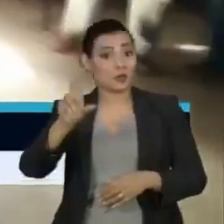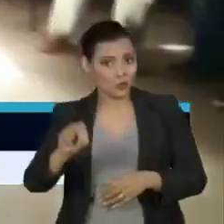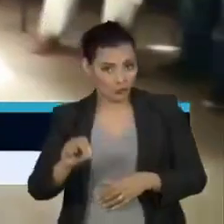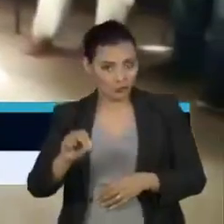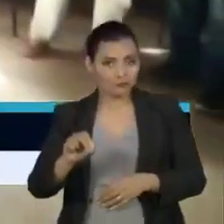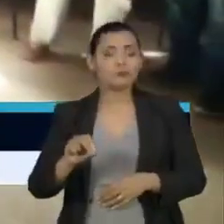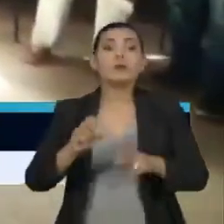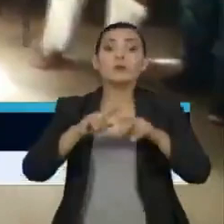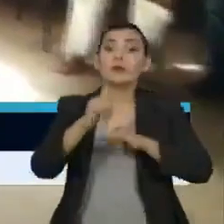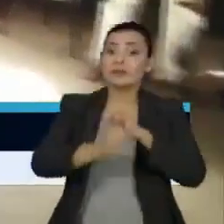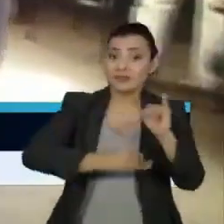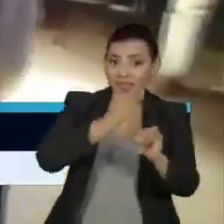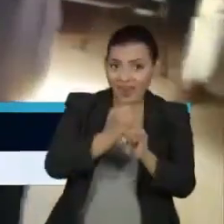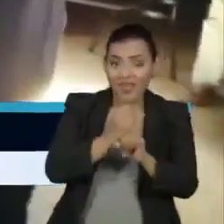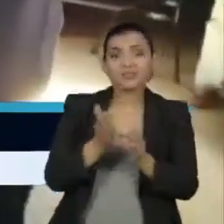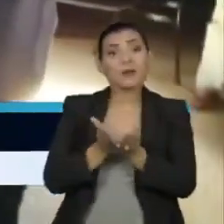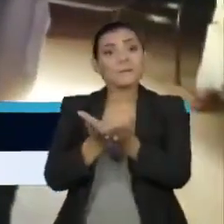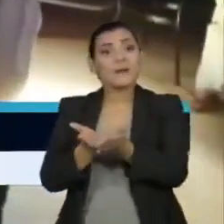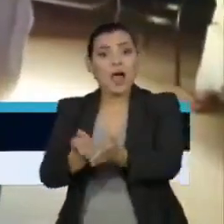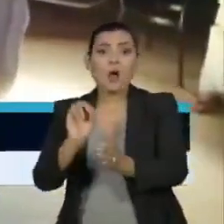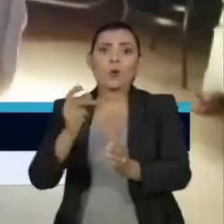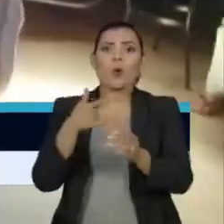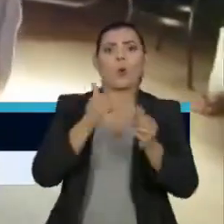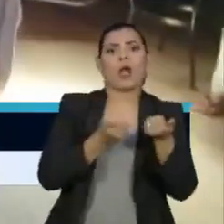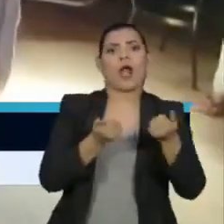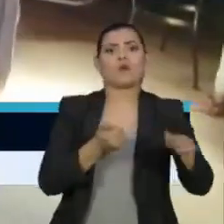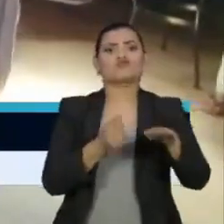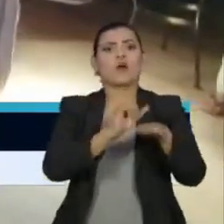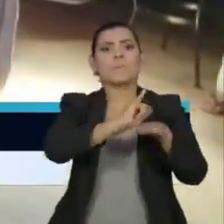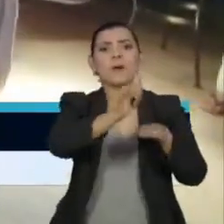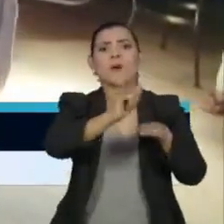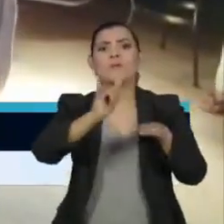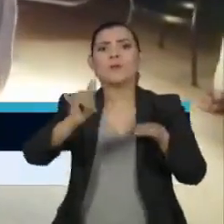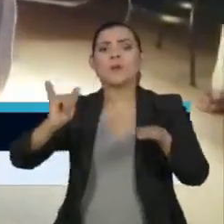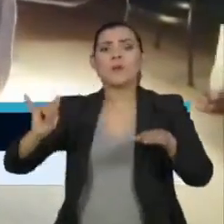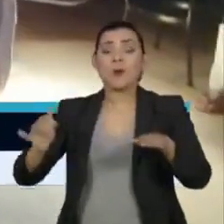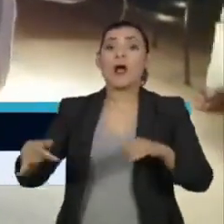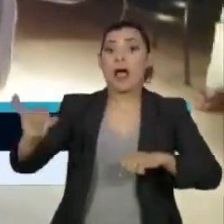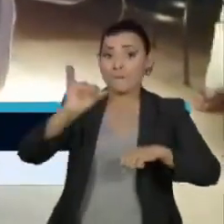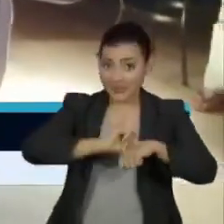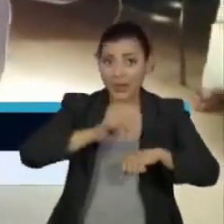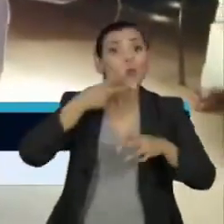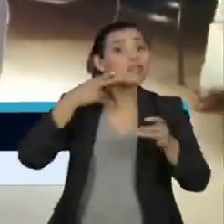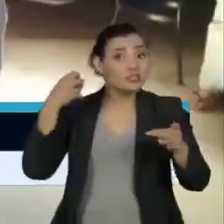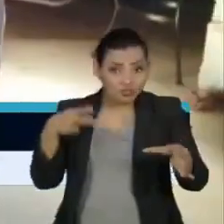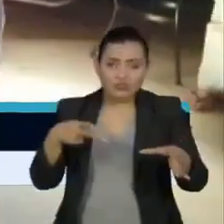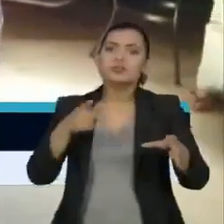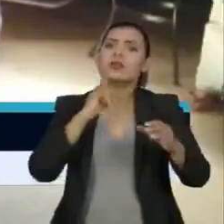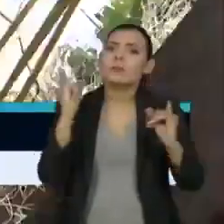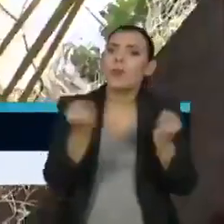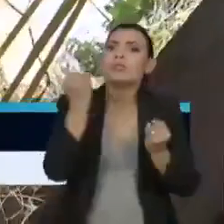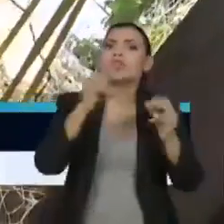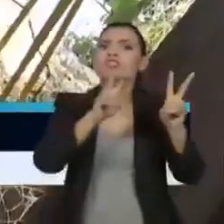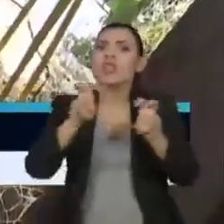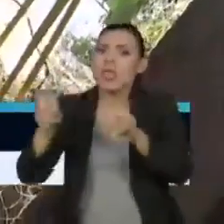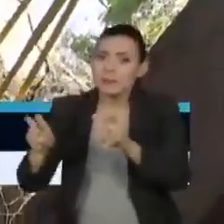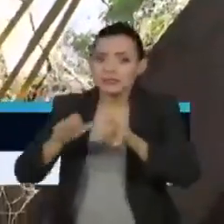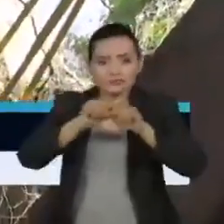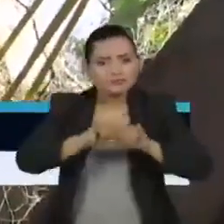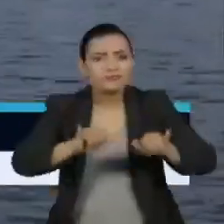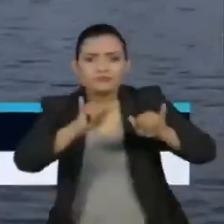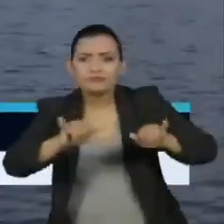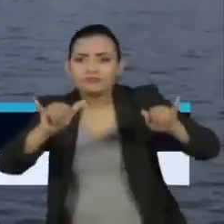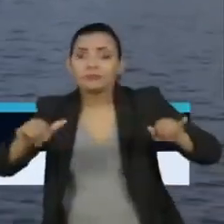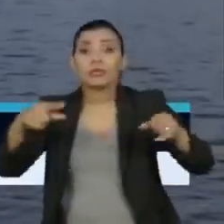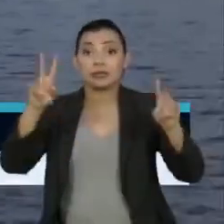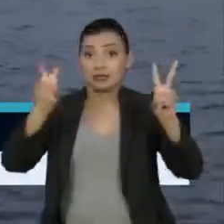Pela internet, de barco ou carro de som, enviam para a capital indígena informações importantes das comunidades, para tratar